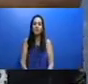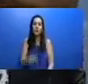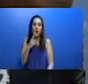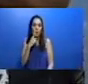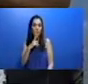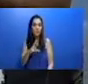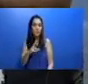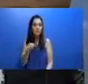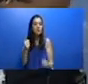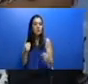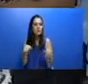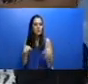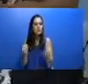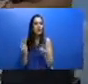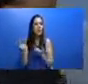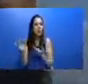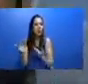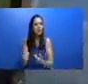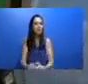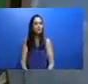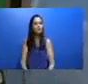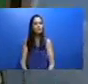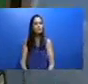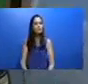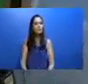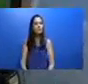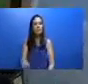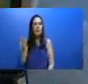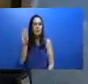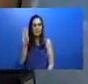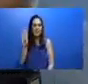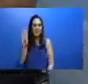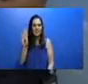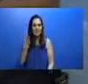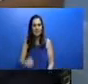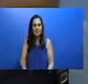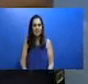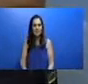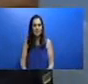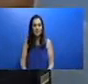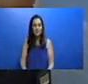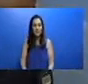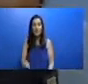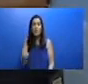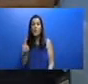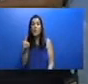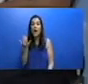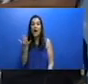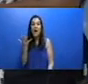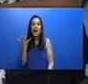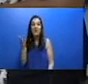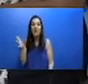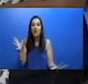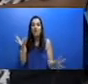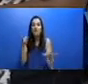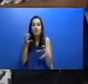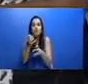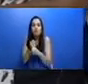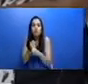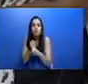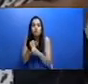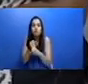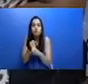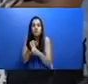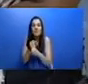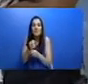resultado também é o mesmo. B. A quantidade total de xícaras e pires da embalagem.